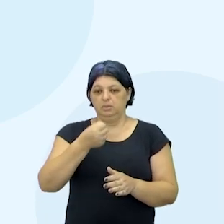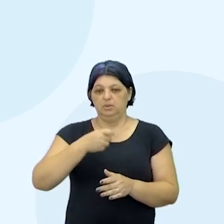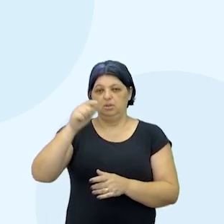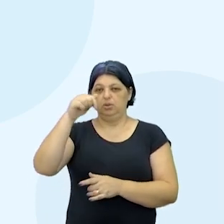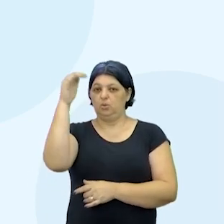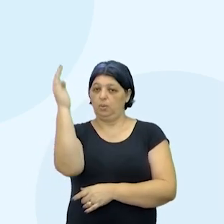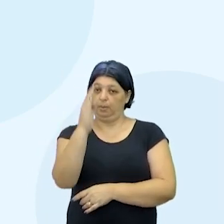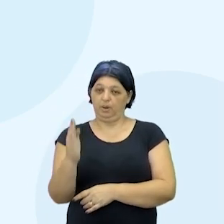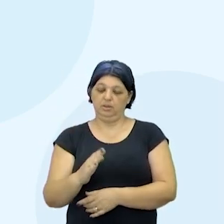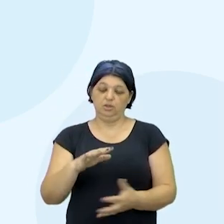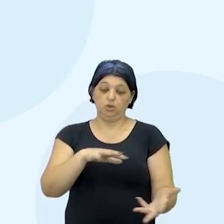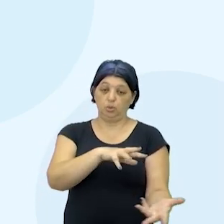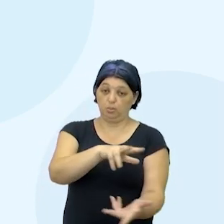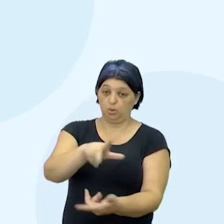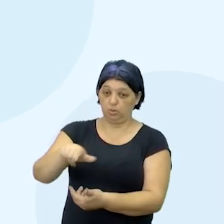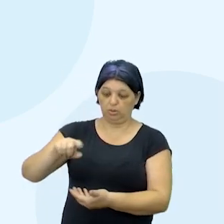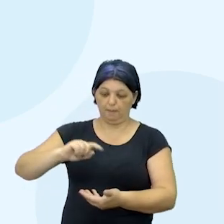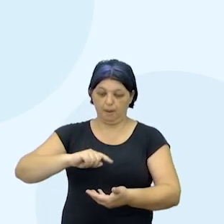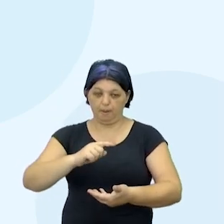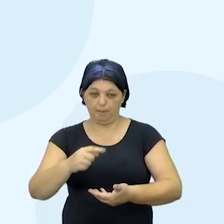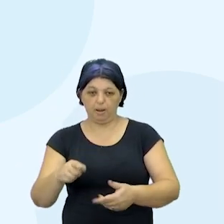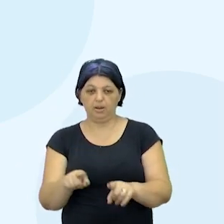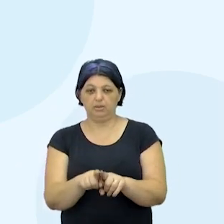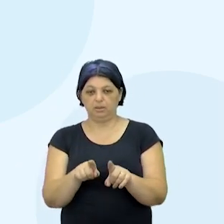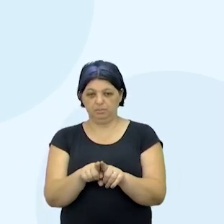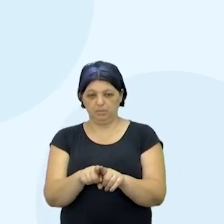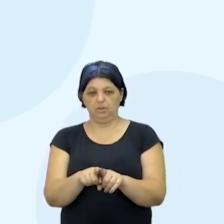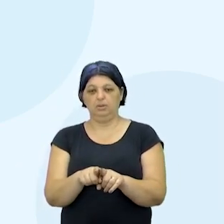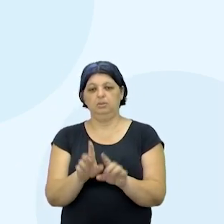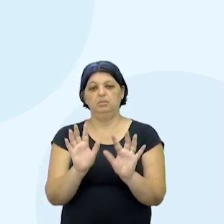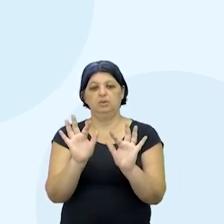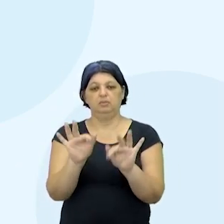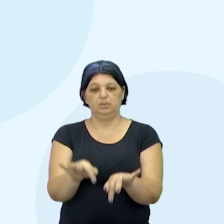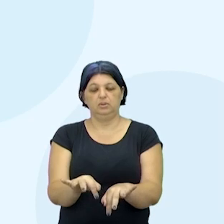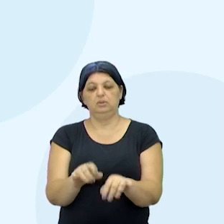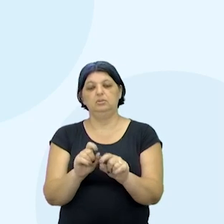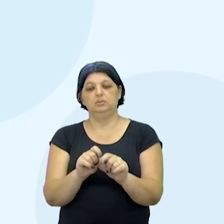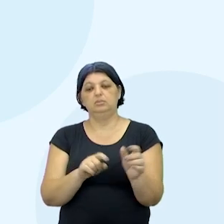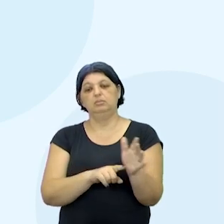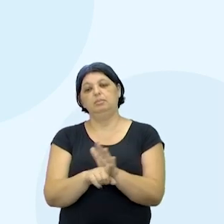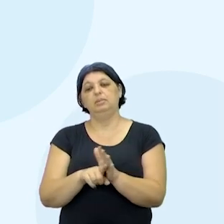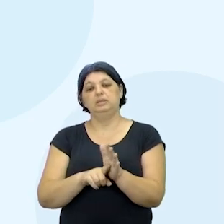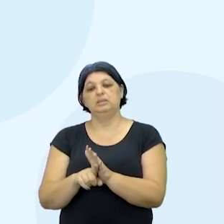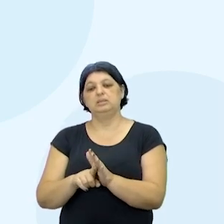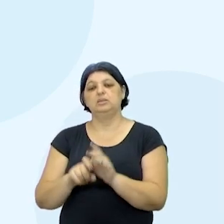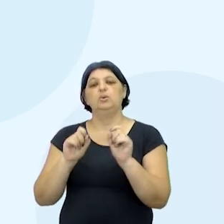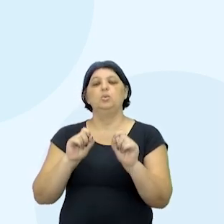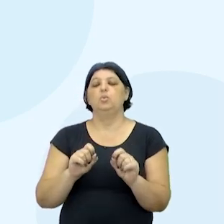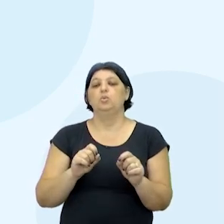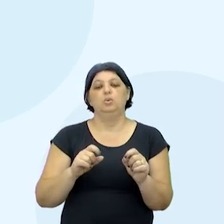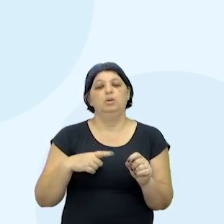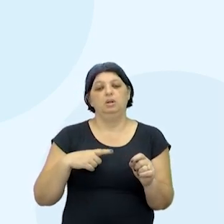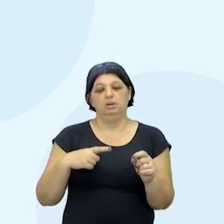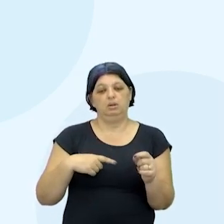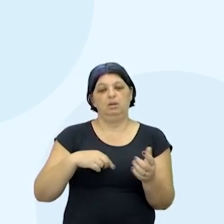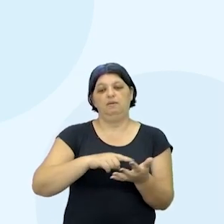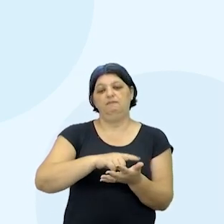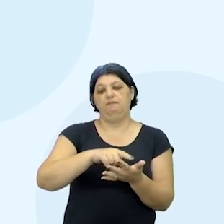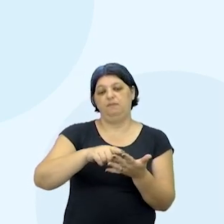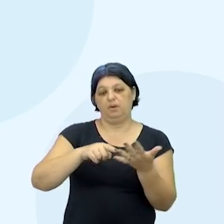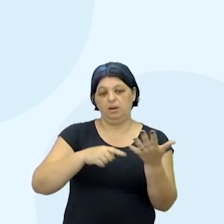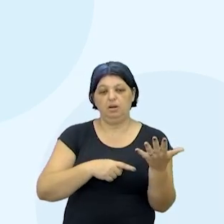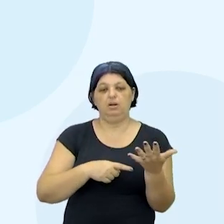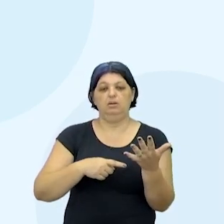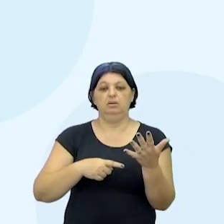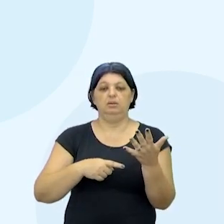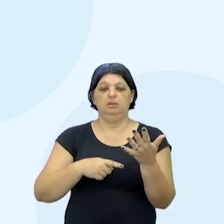mundo. E, por fim, fazer um levantamento de quais são as modalidades mais divulgadas